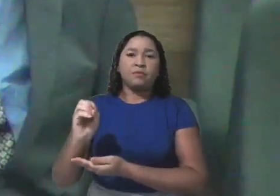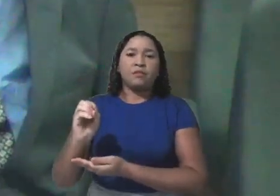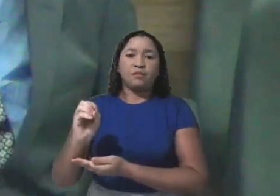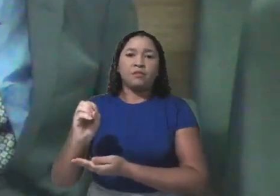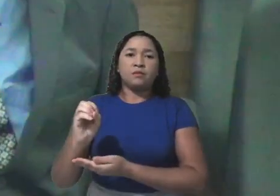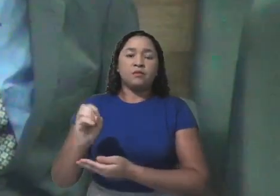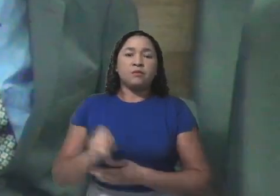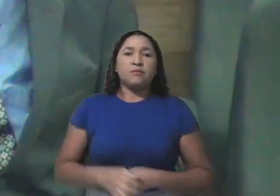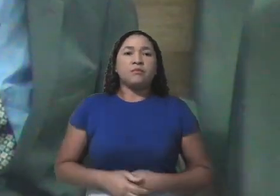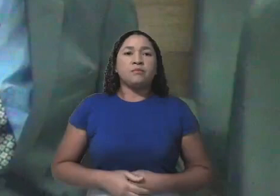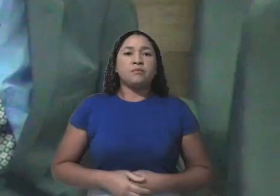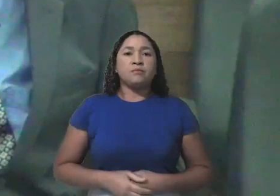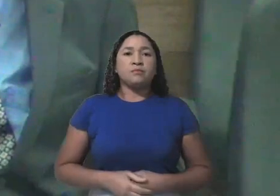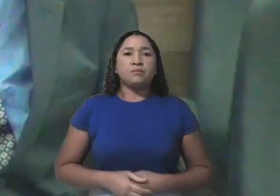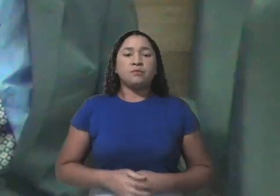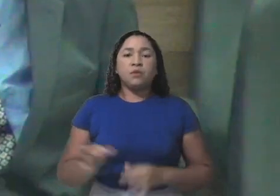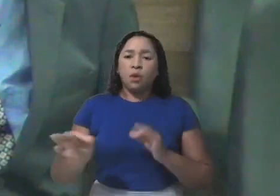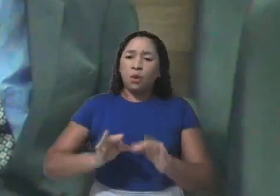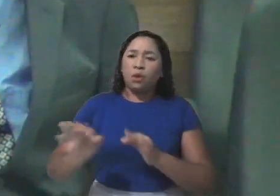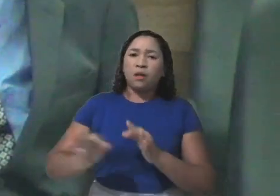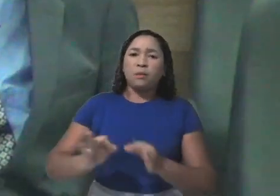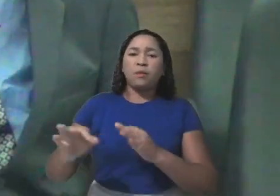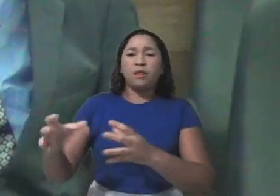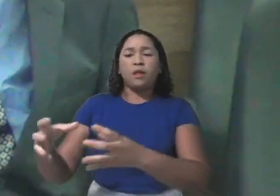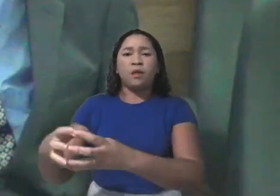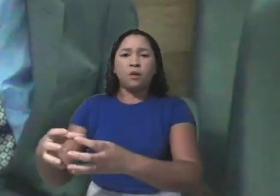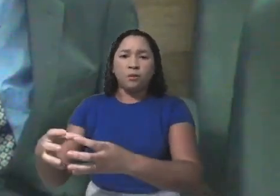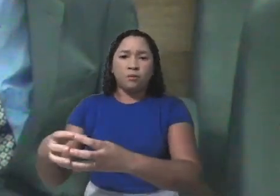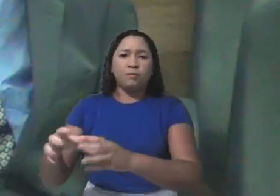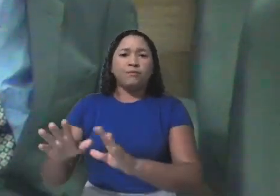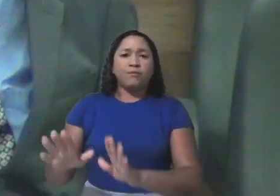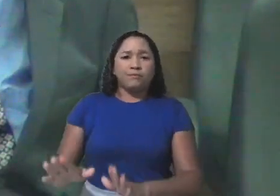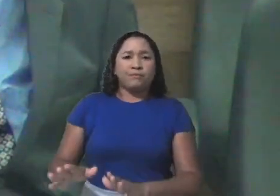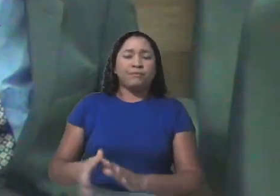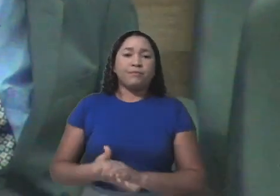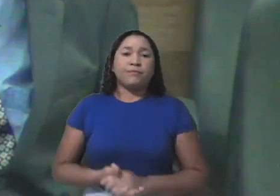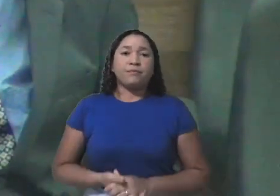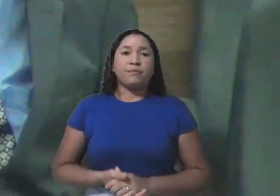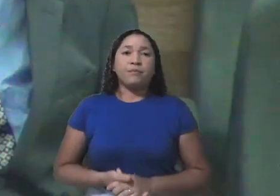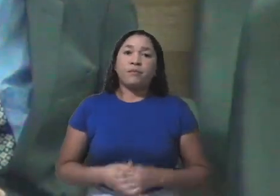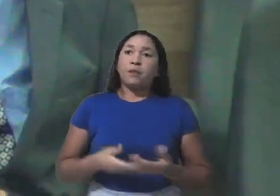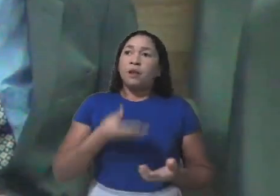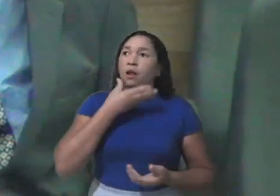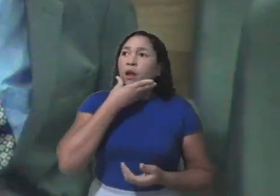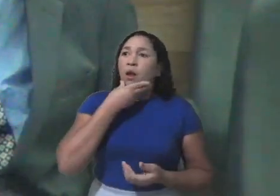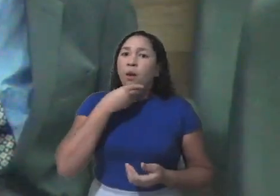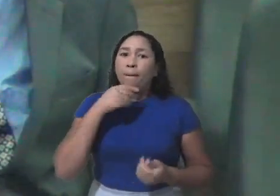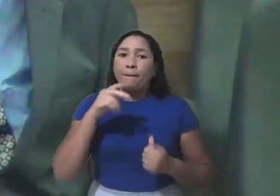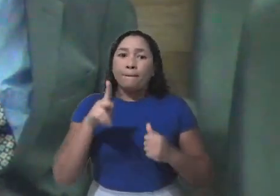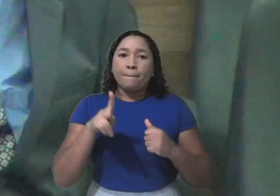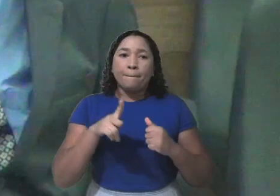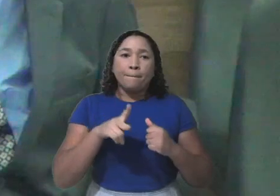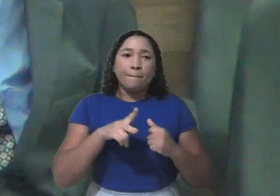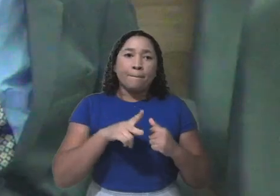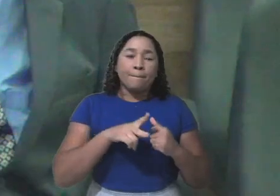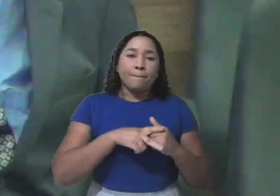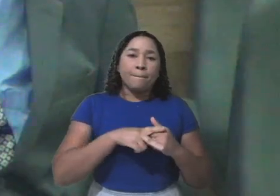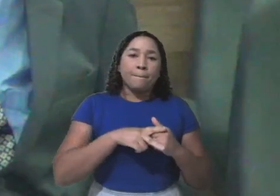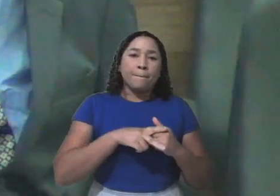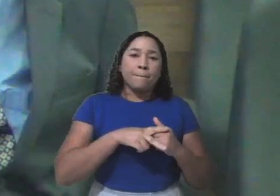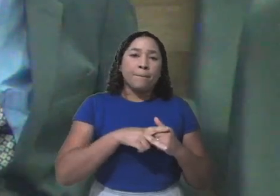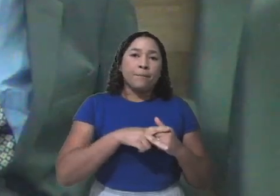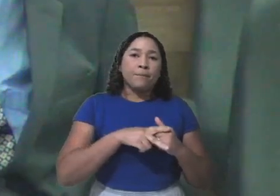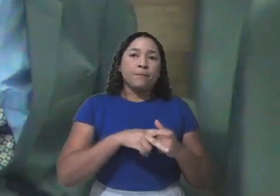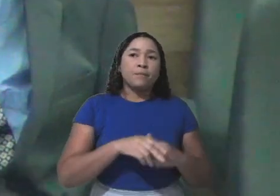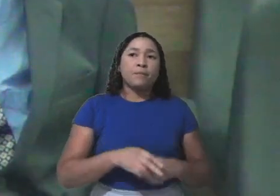comunidade. Quando ele chega lá, ele enfrenta dentro da igreja um grupo chamado